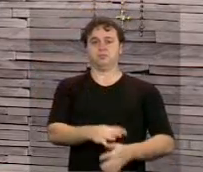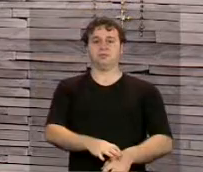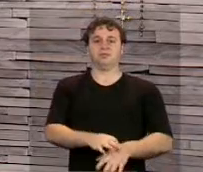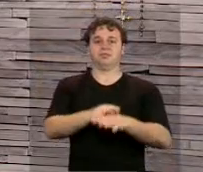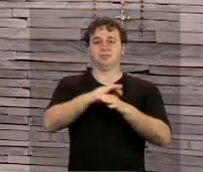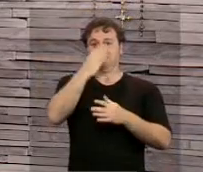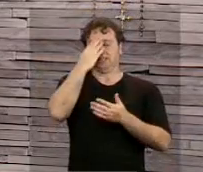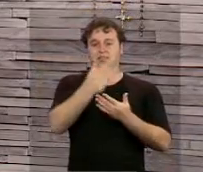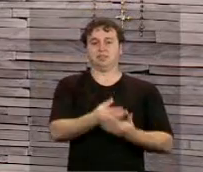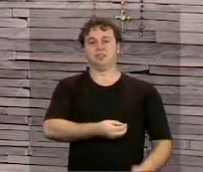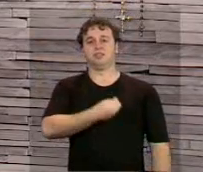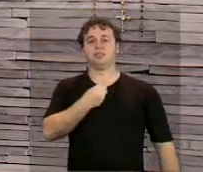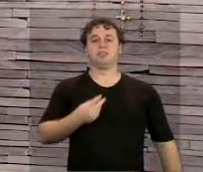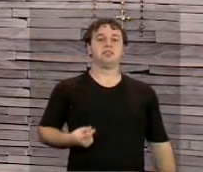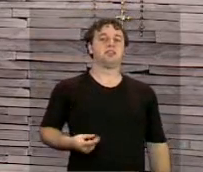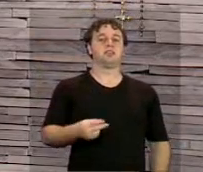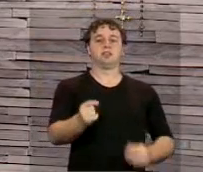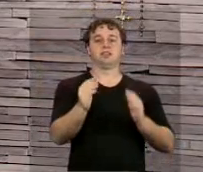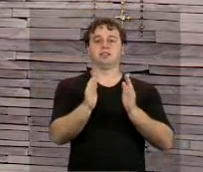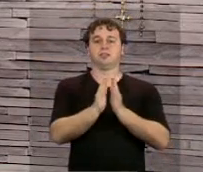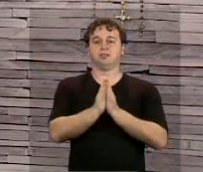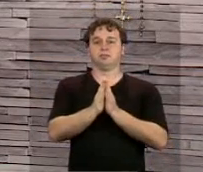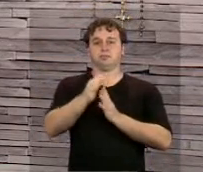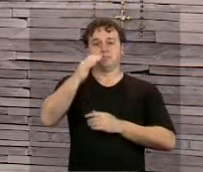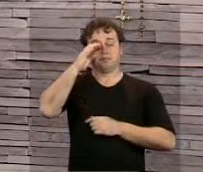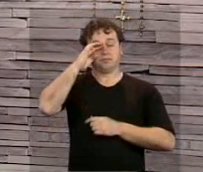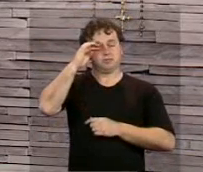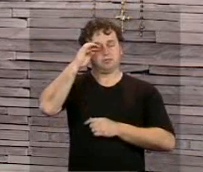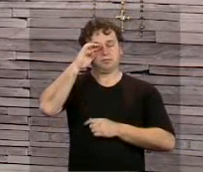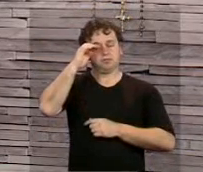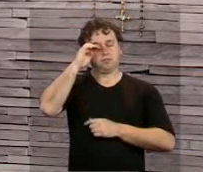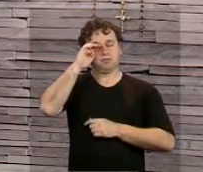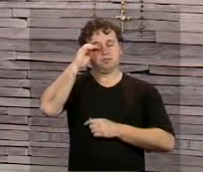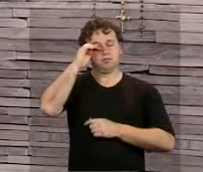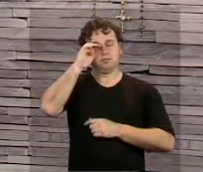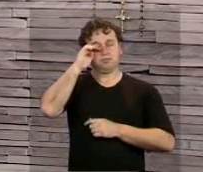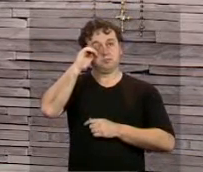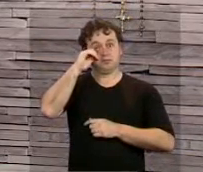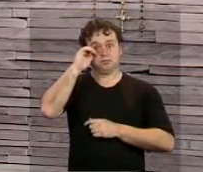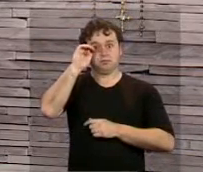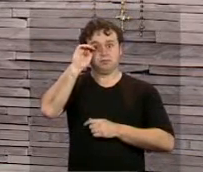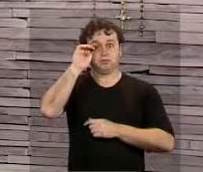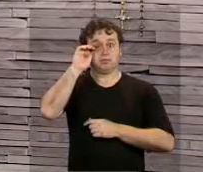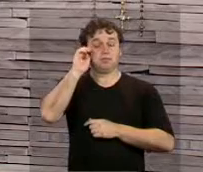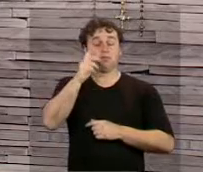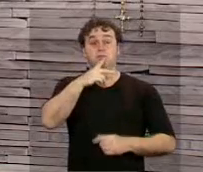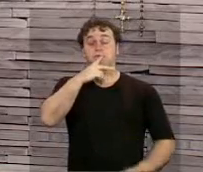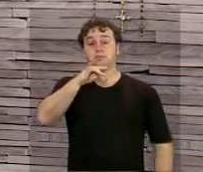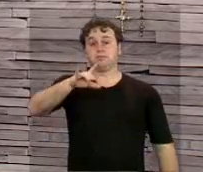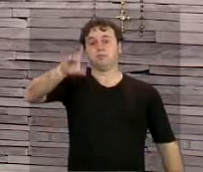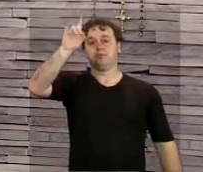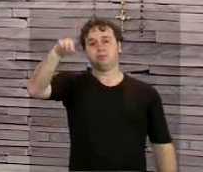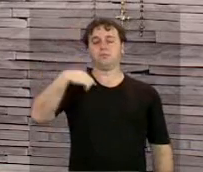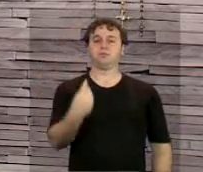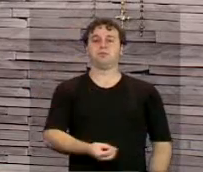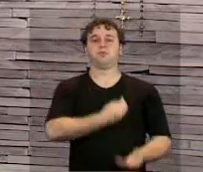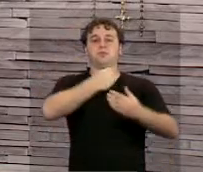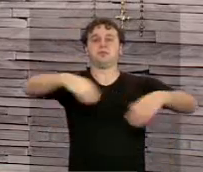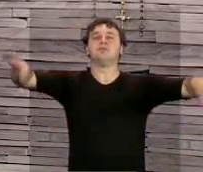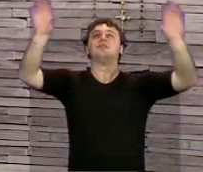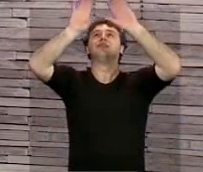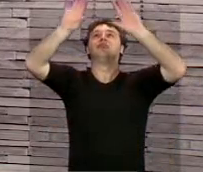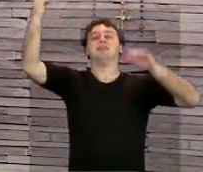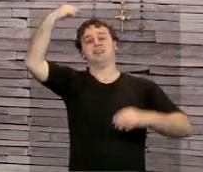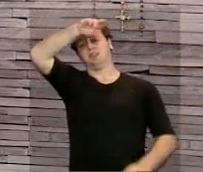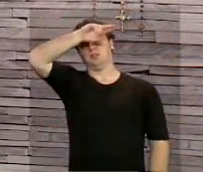na ressurreição da carne, na vida eterna. Amém. Pai nosso que estais nos céus, santificado seja